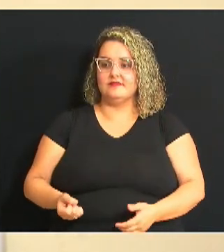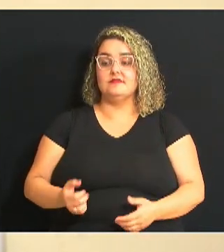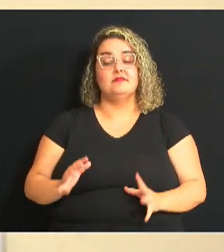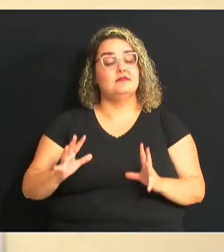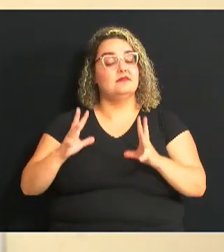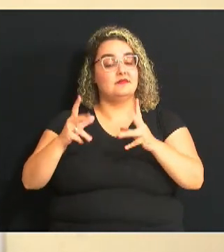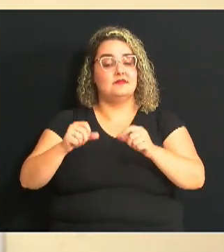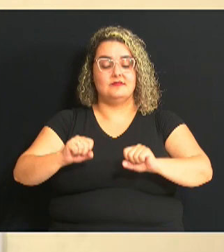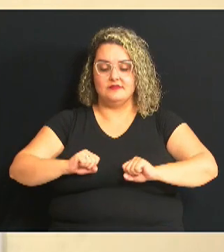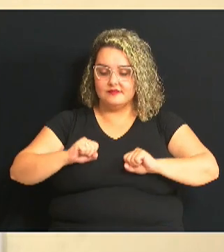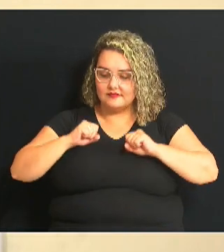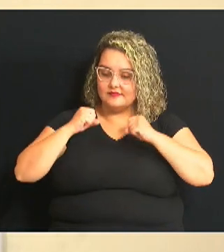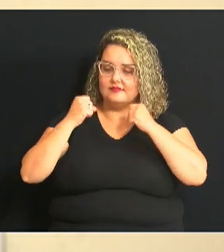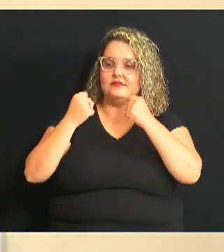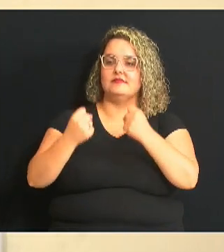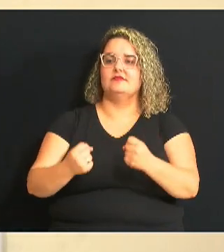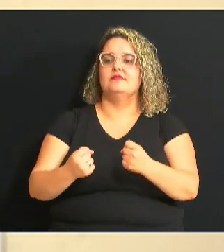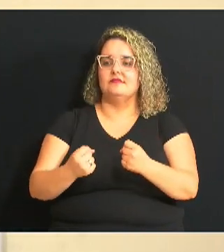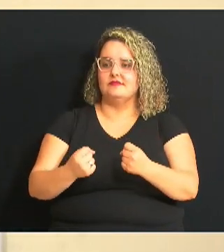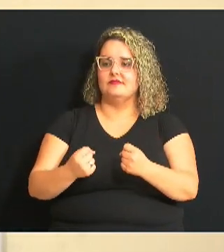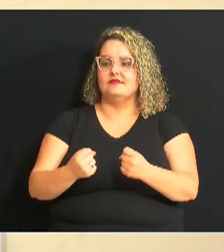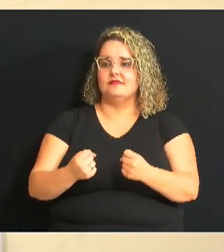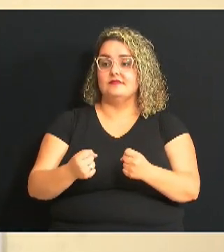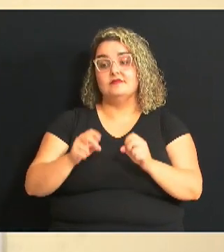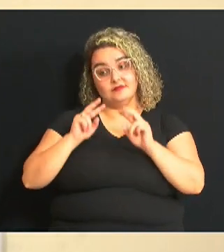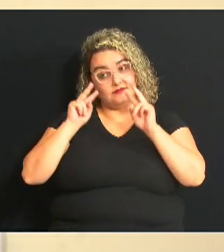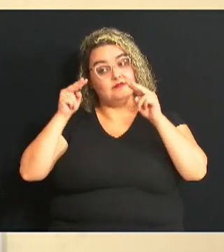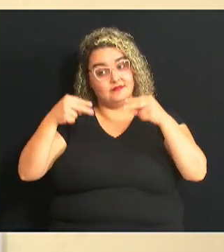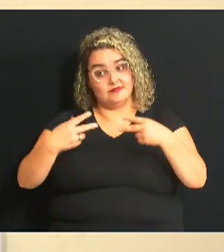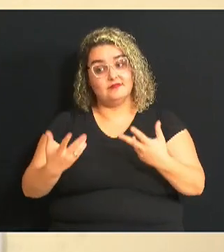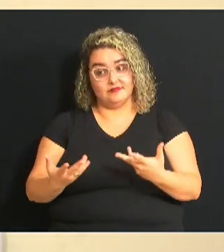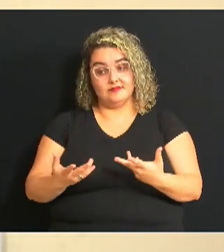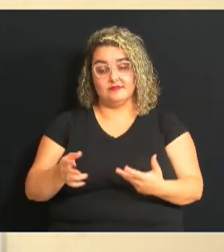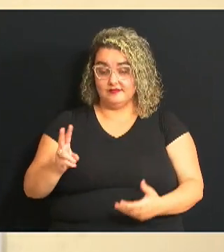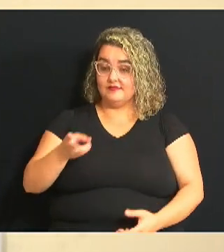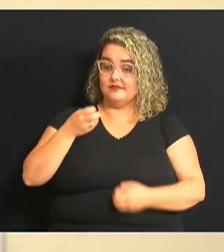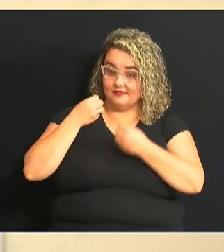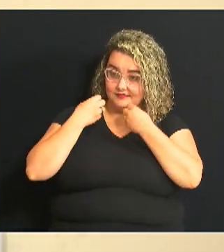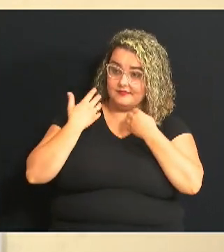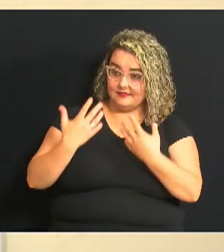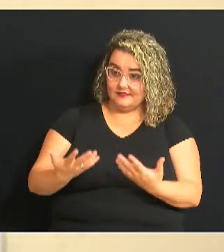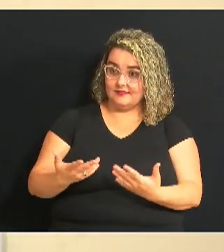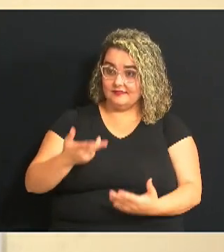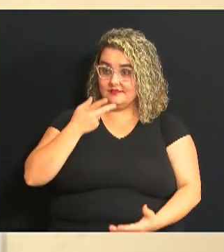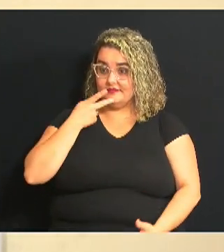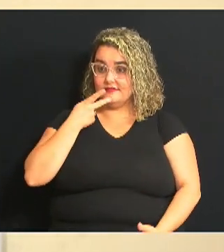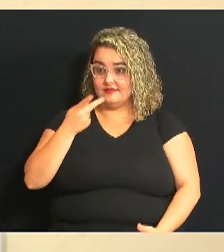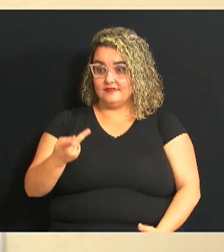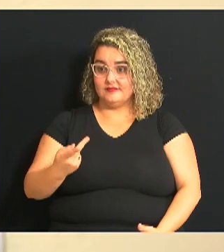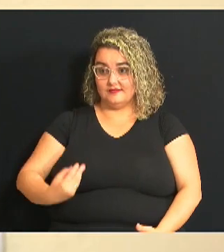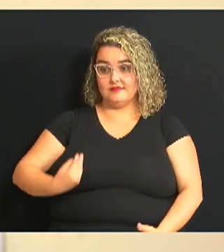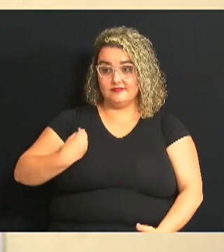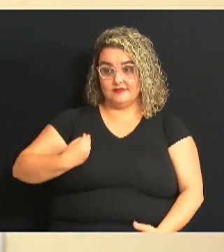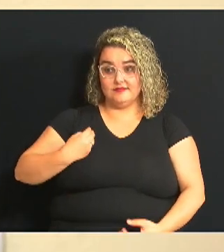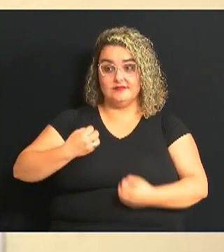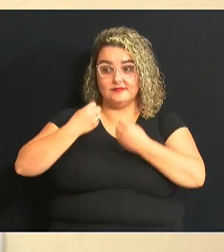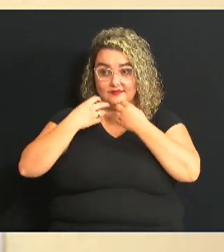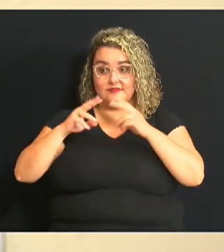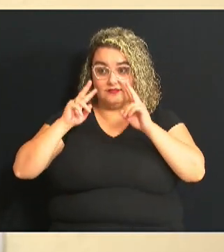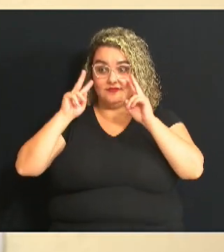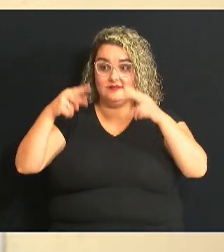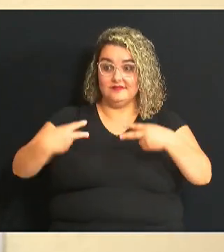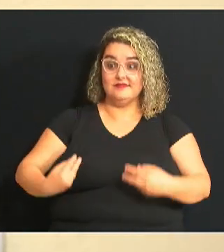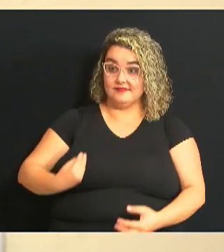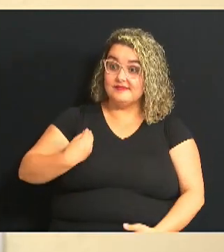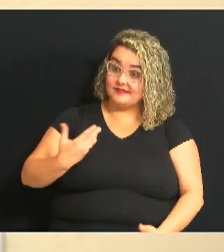dedicação e o reconhecimento, que é sempre muito bom, né? Eu falo que na vida é bom ser reconhecido em vida ainda,